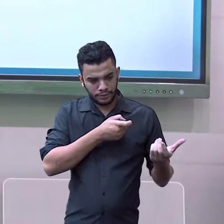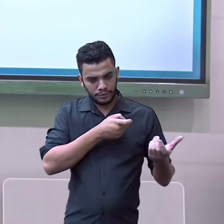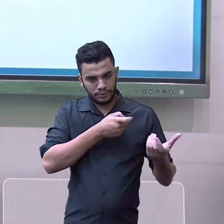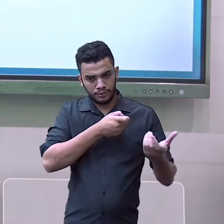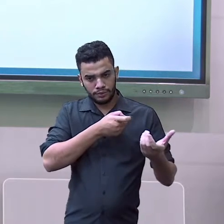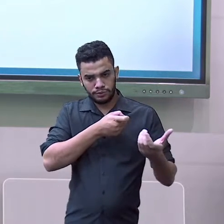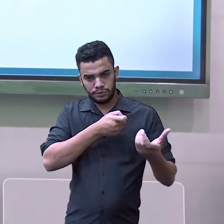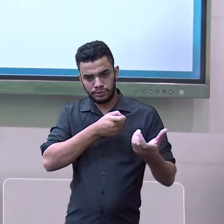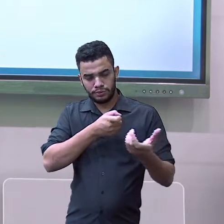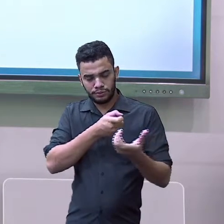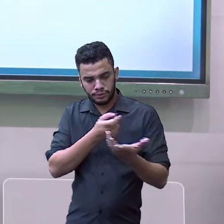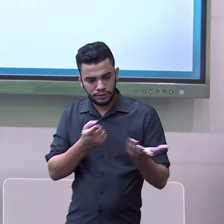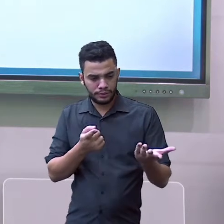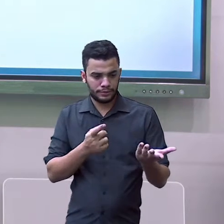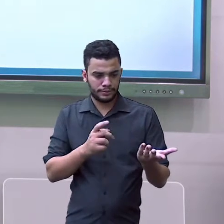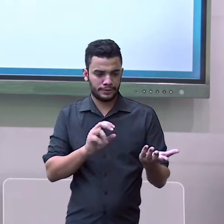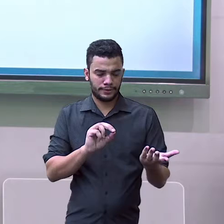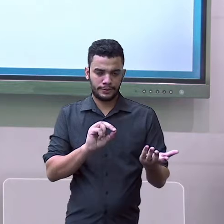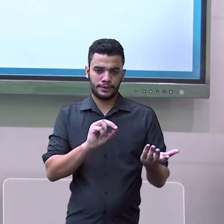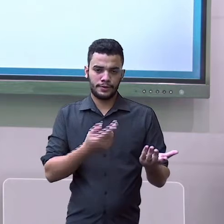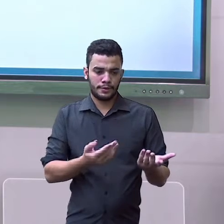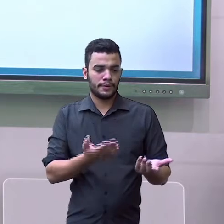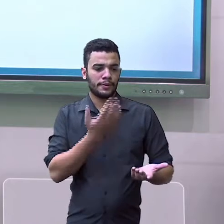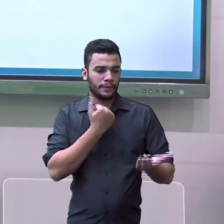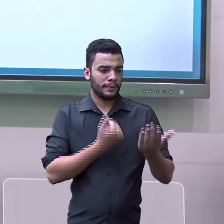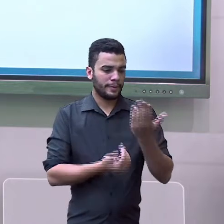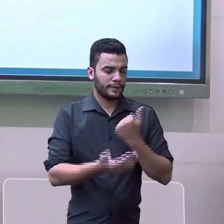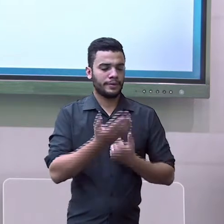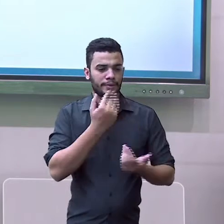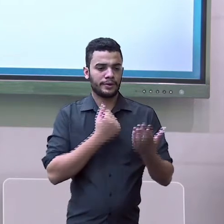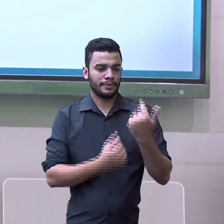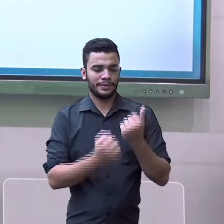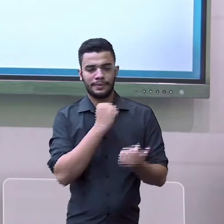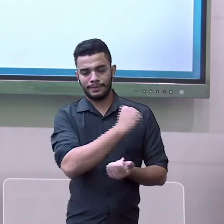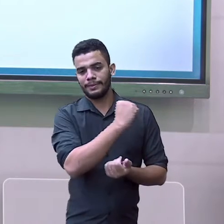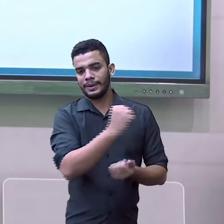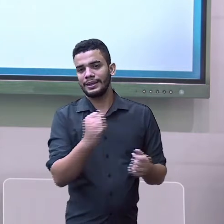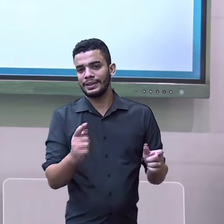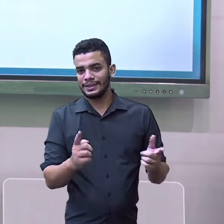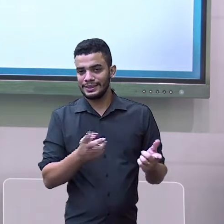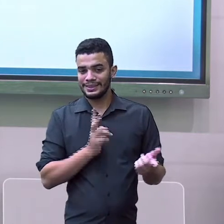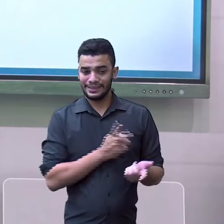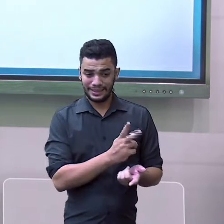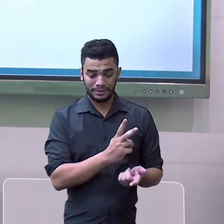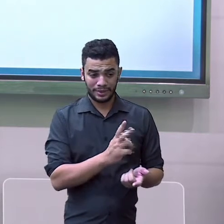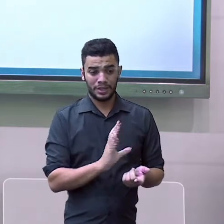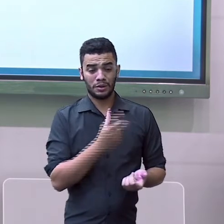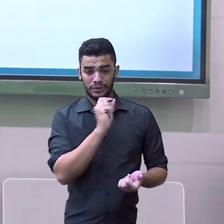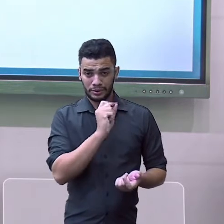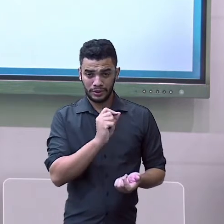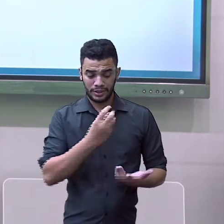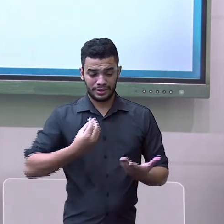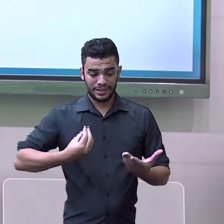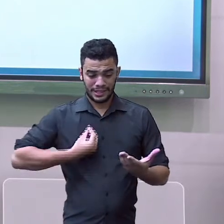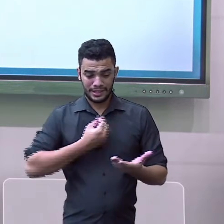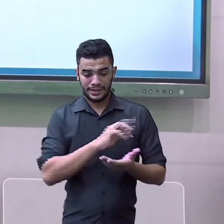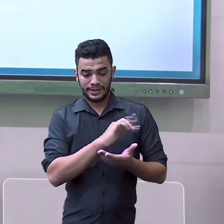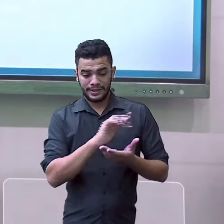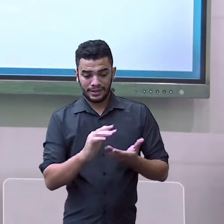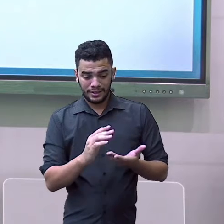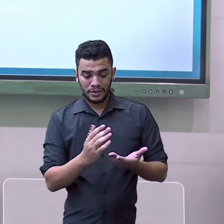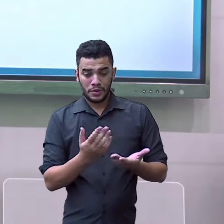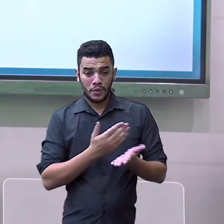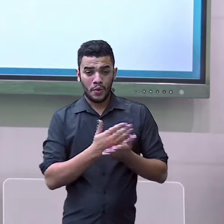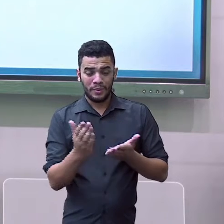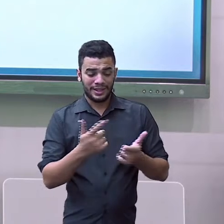que estes cenários não sejam as marcas do futuro e para que não ocorra estas ameaças, é